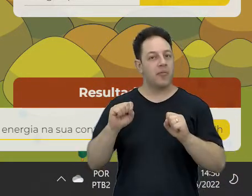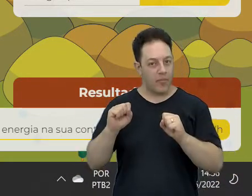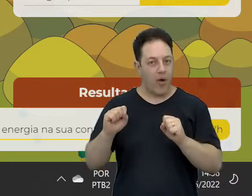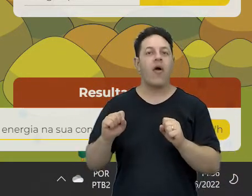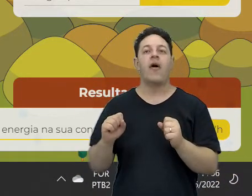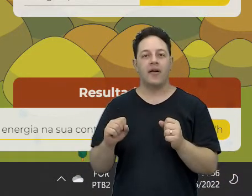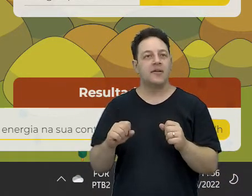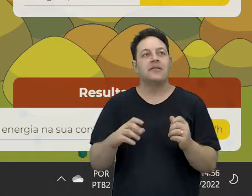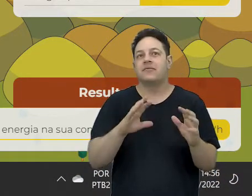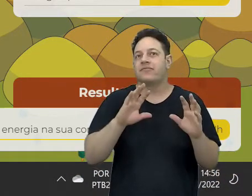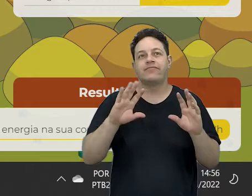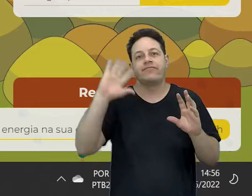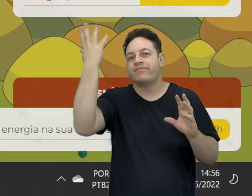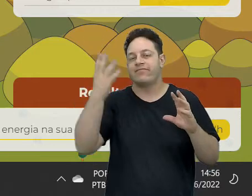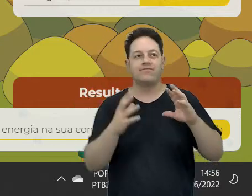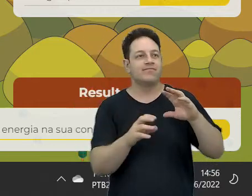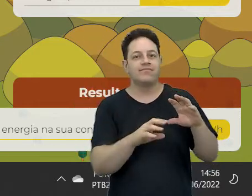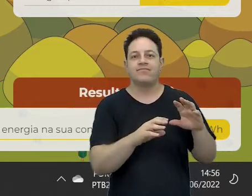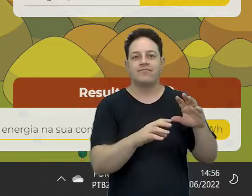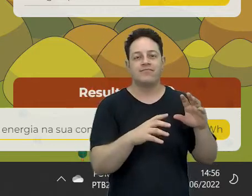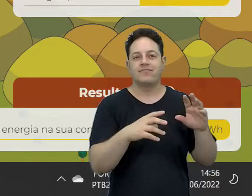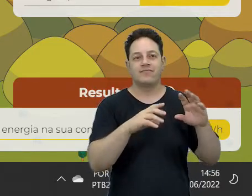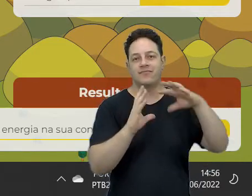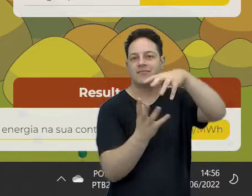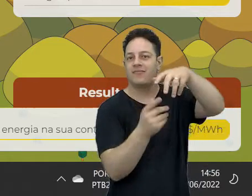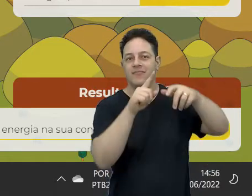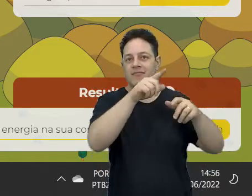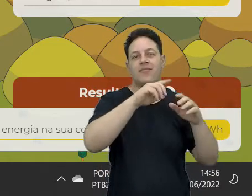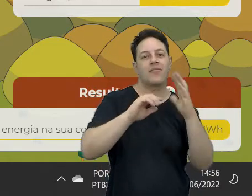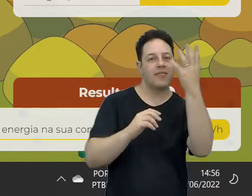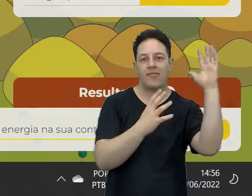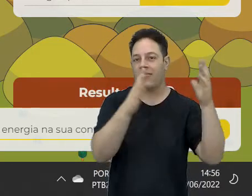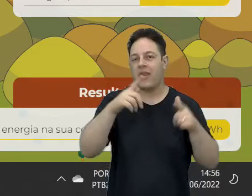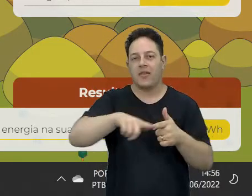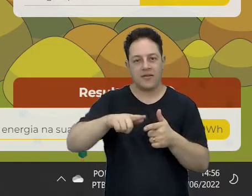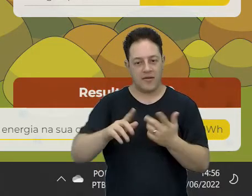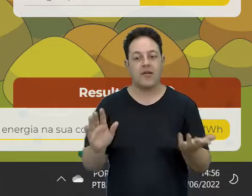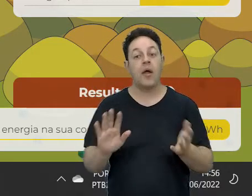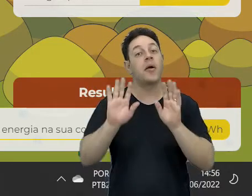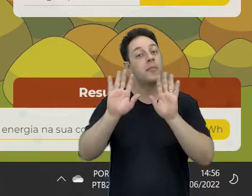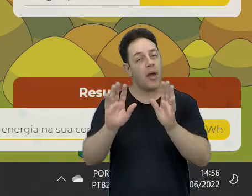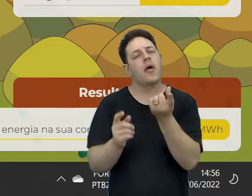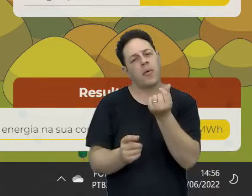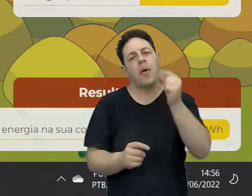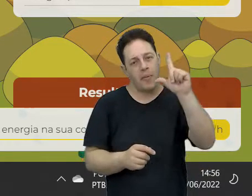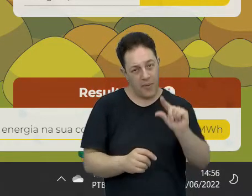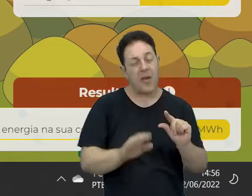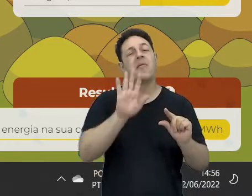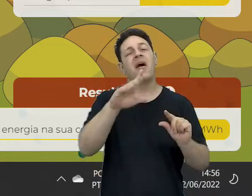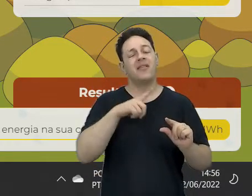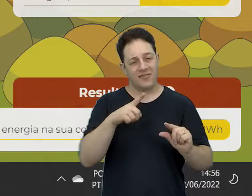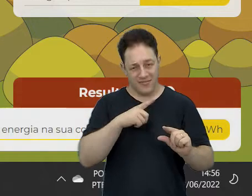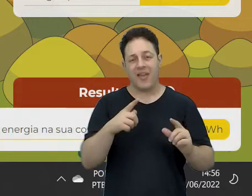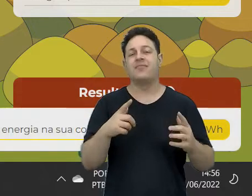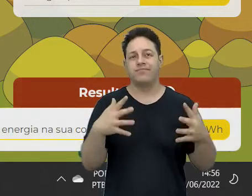impactos ambientais. Então, o preço fica mais barato, só que ambientalmente ela causa um impacto. Por mais que não